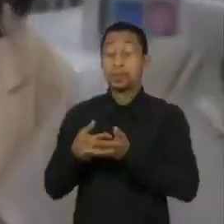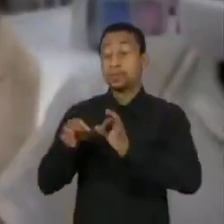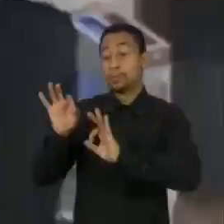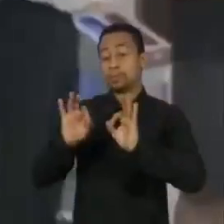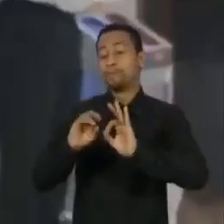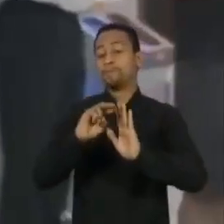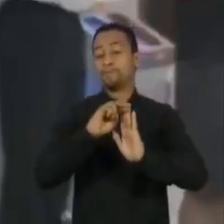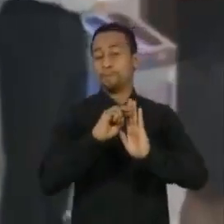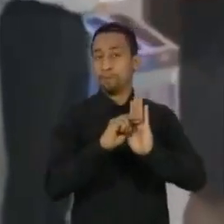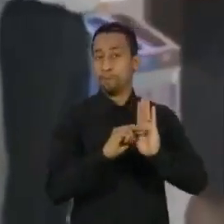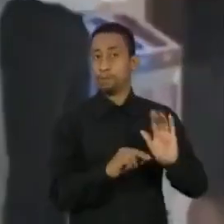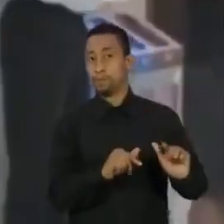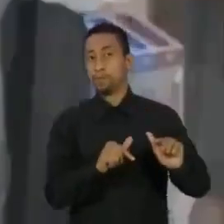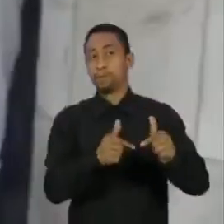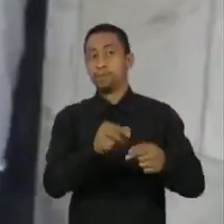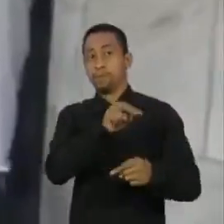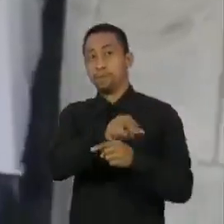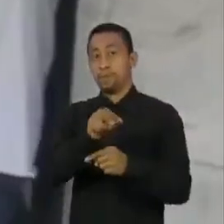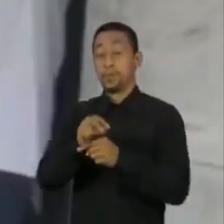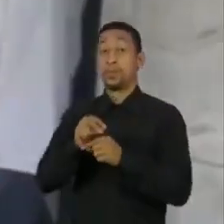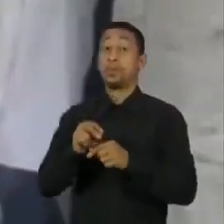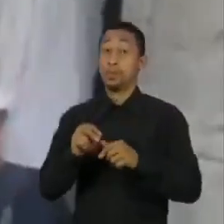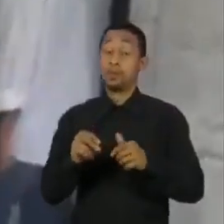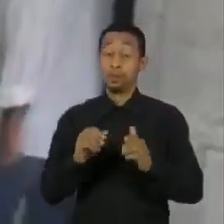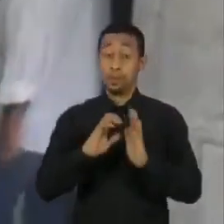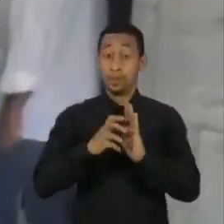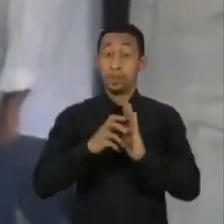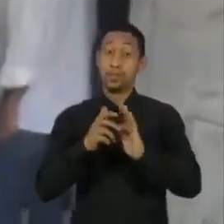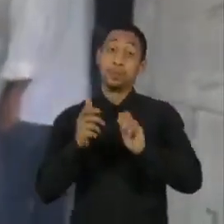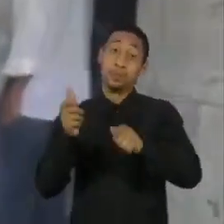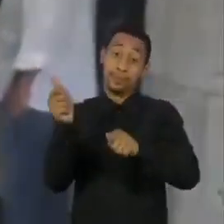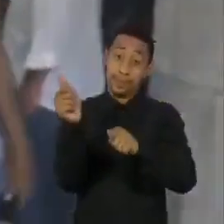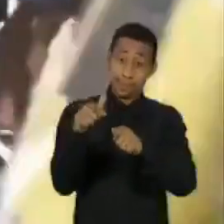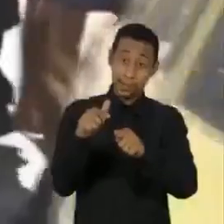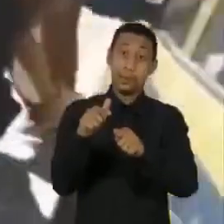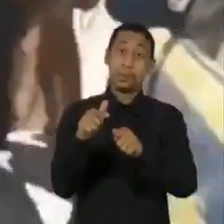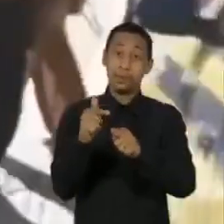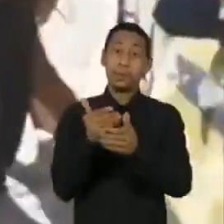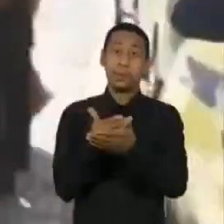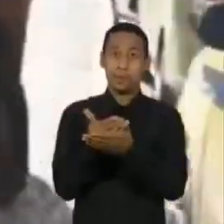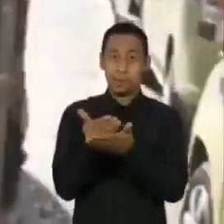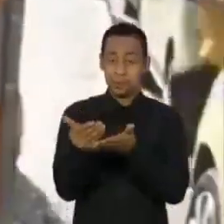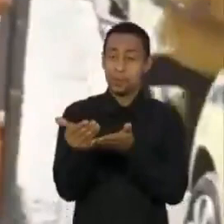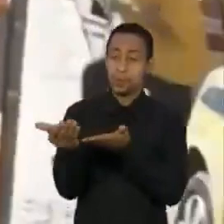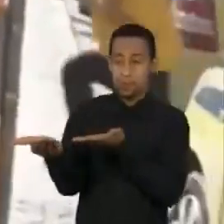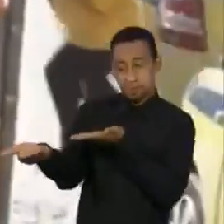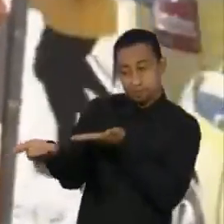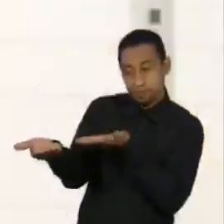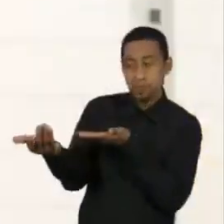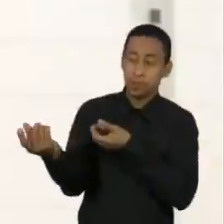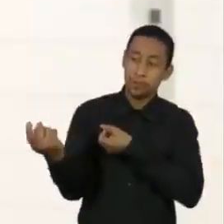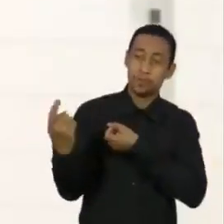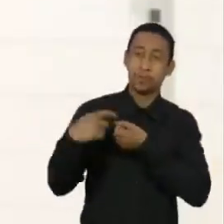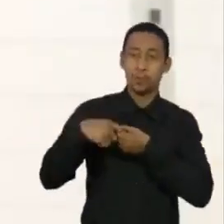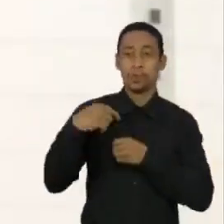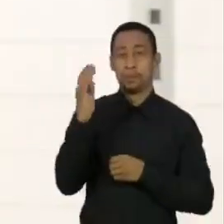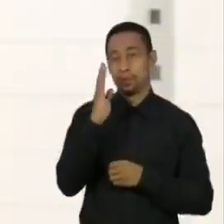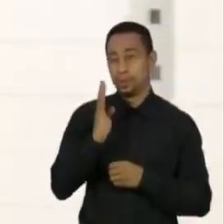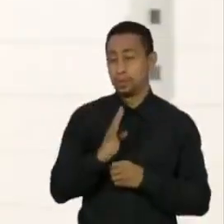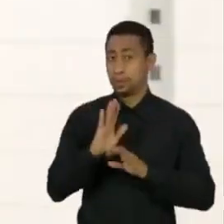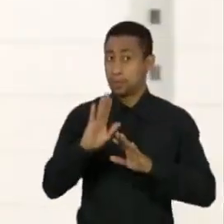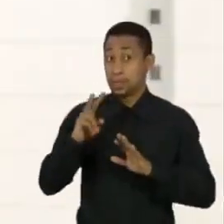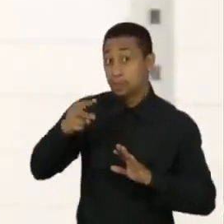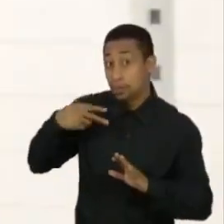cabíveis estavam sendo tomadas, o PSOL, partido de Beni, passou a providenciar a volta dela ao país. Porém, quando